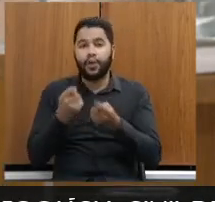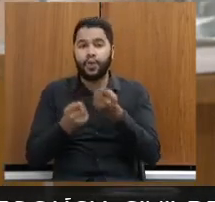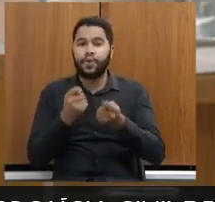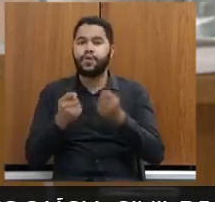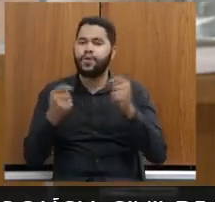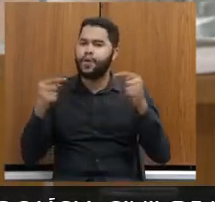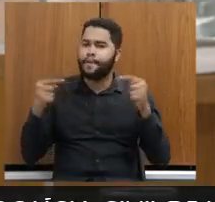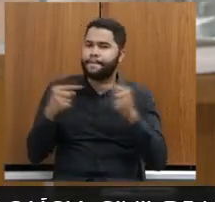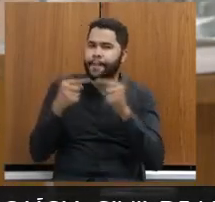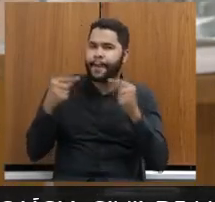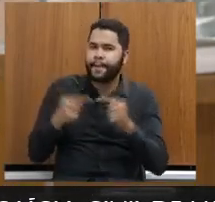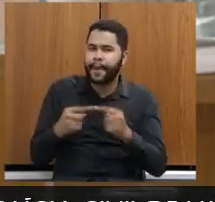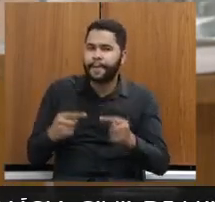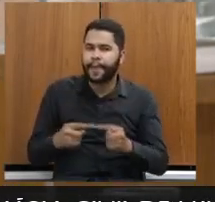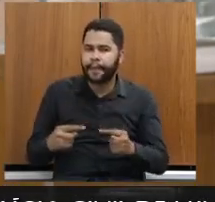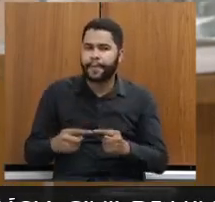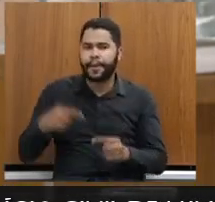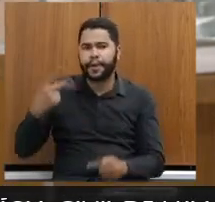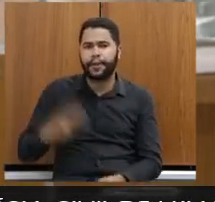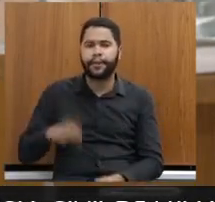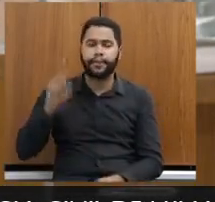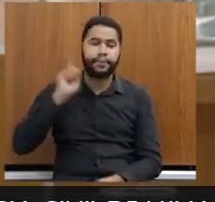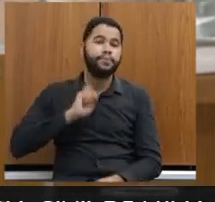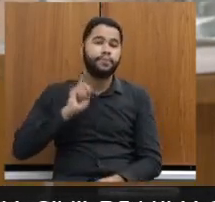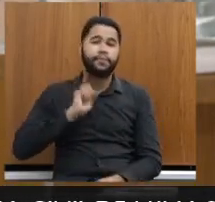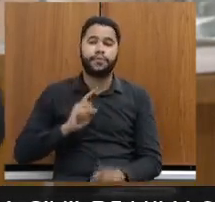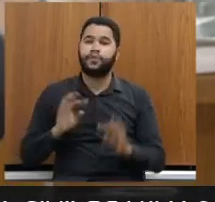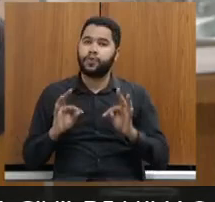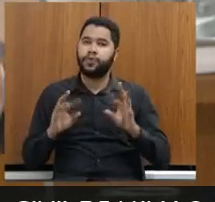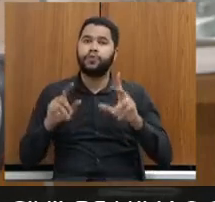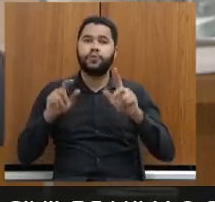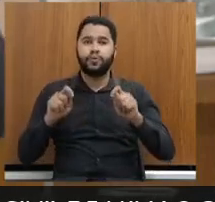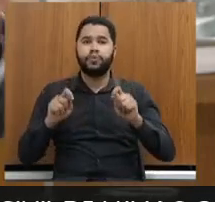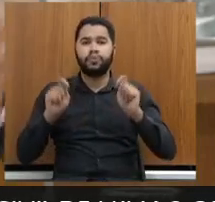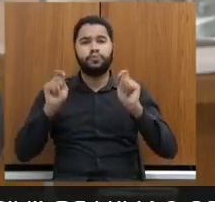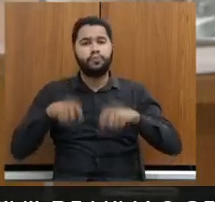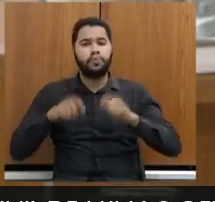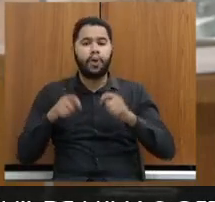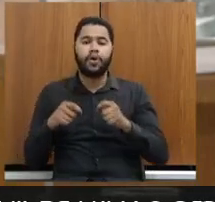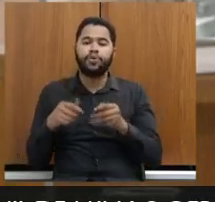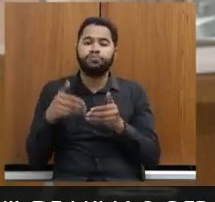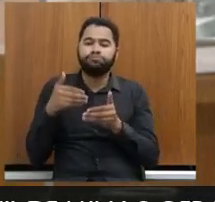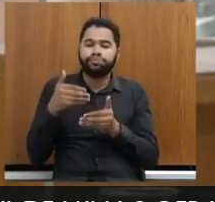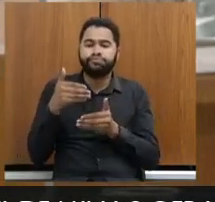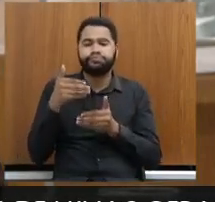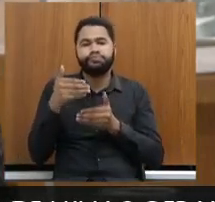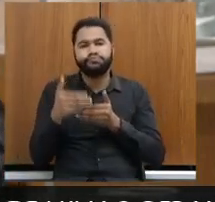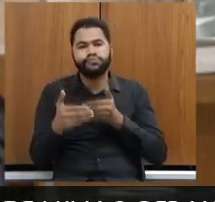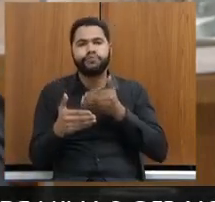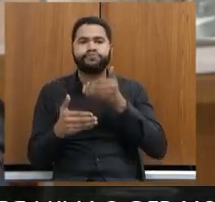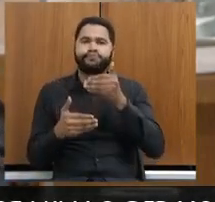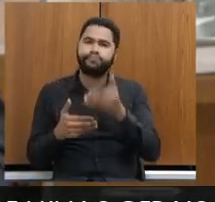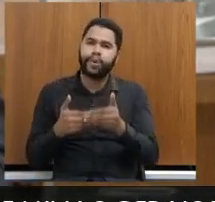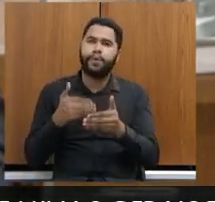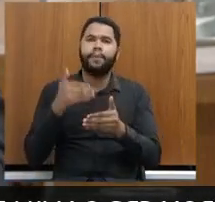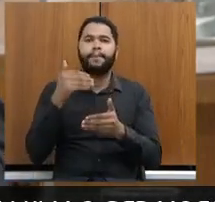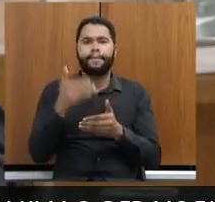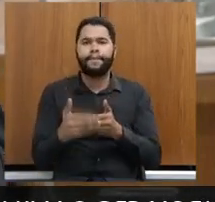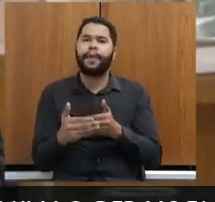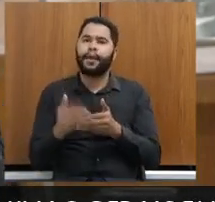com ajuste das Contas do Estado de Minas Gerais isso tudo poderá ir aos poucos é se tornando